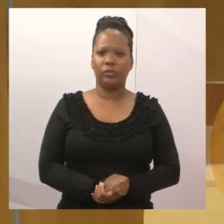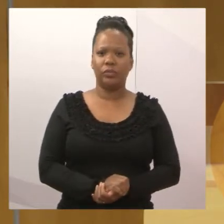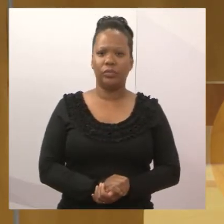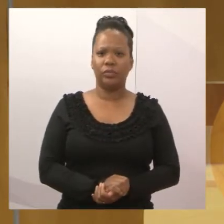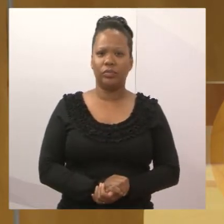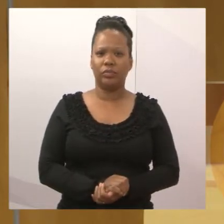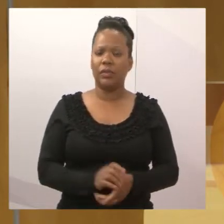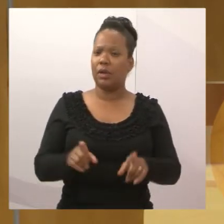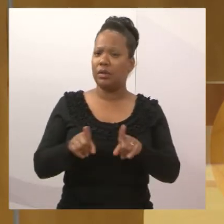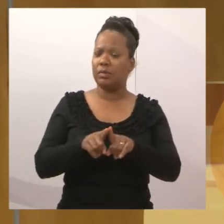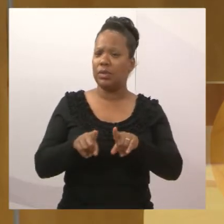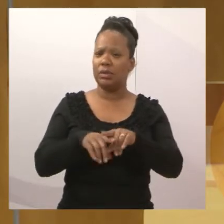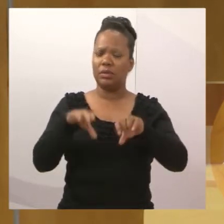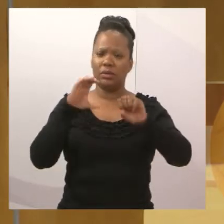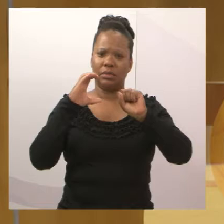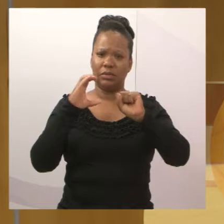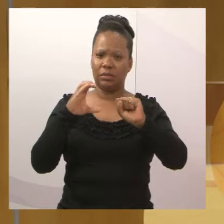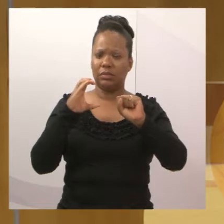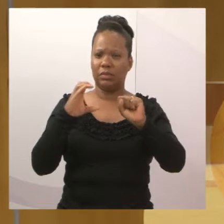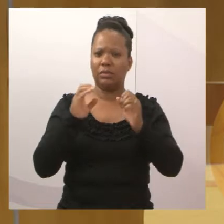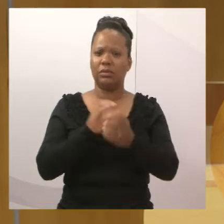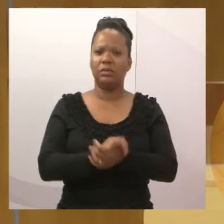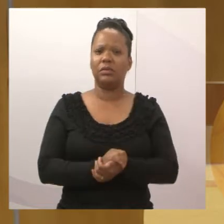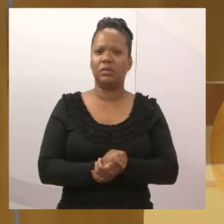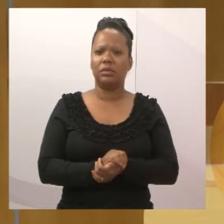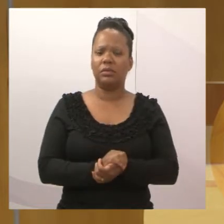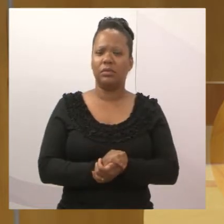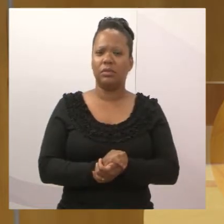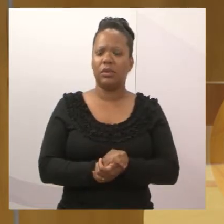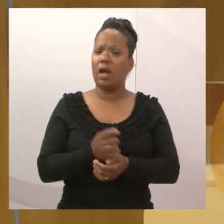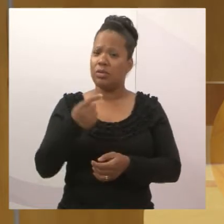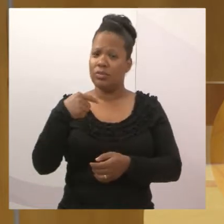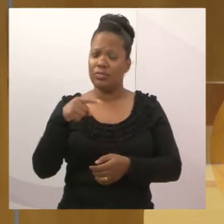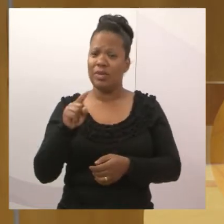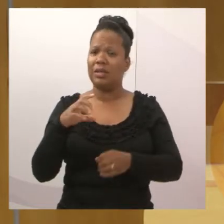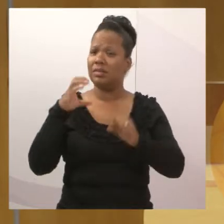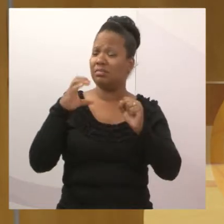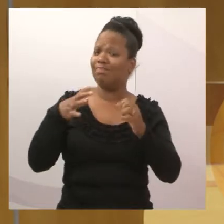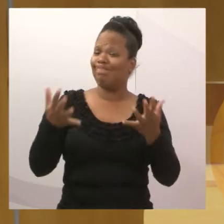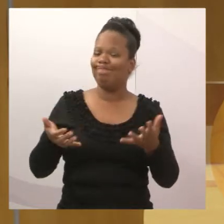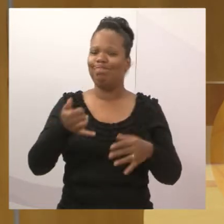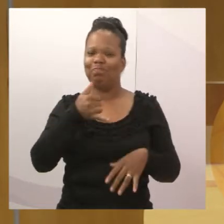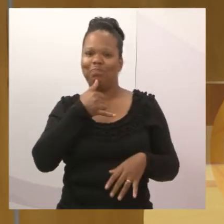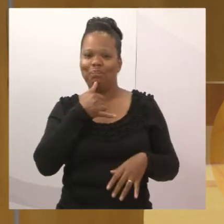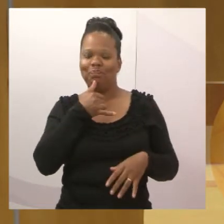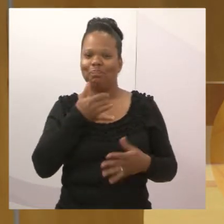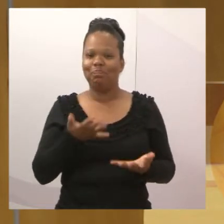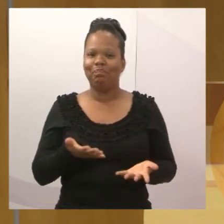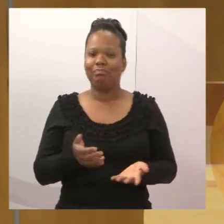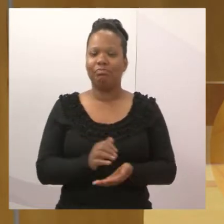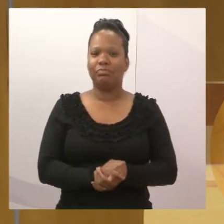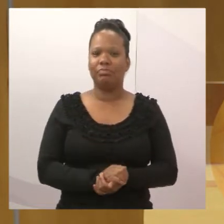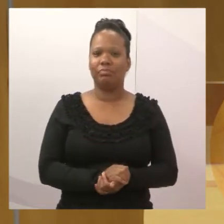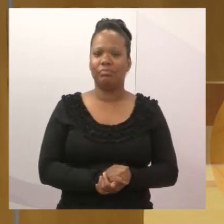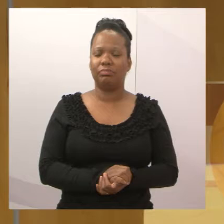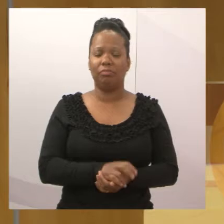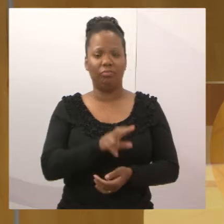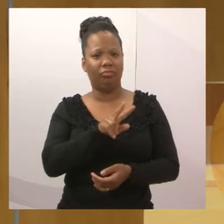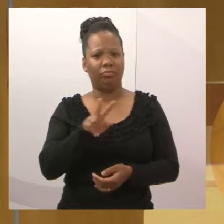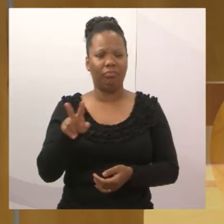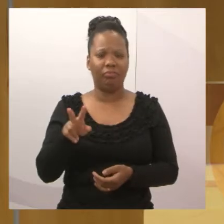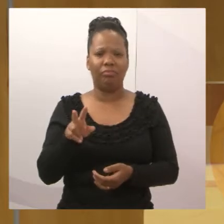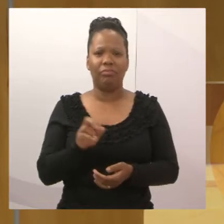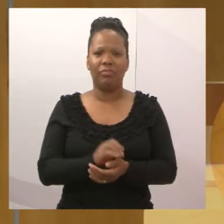Santa Casa de Misericórdia, eu estou colocando, porque a gente vai na Santa Casa, infelizmente ainda, a gente vê que